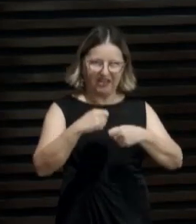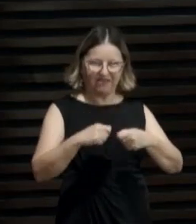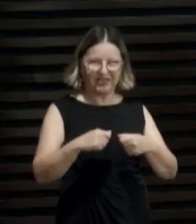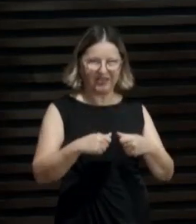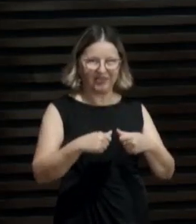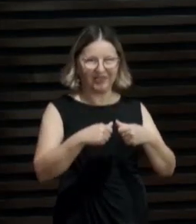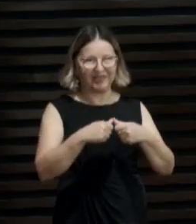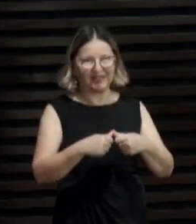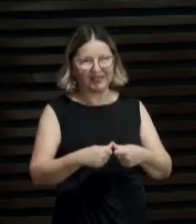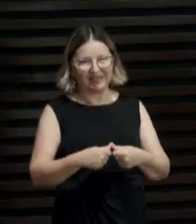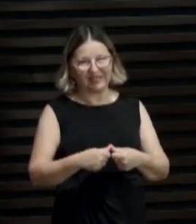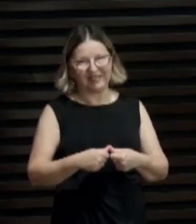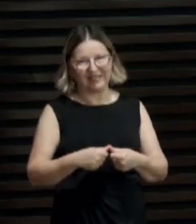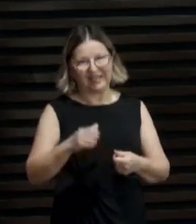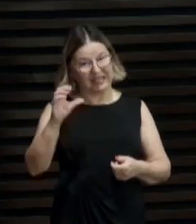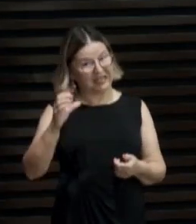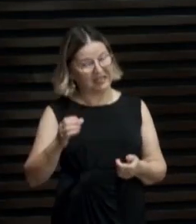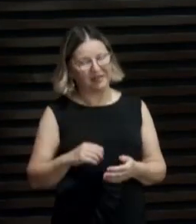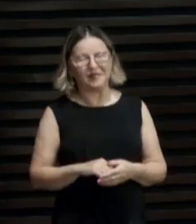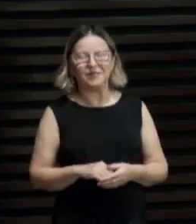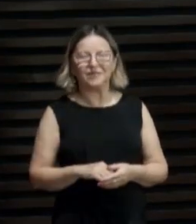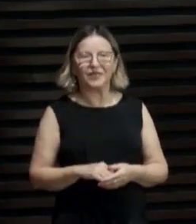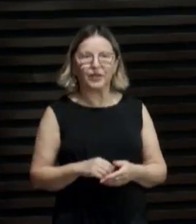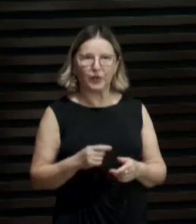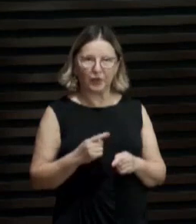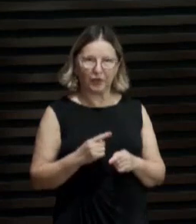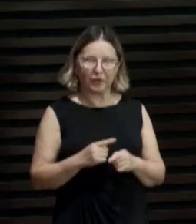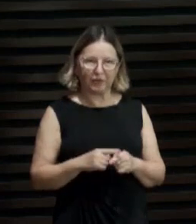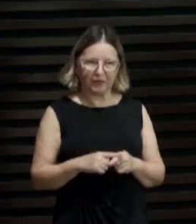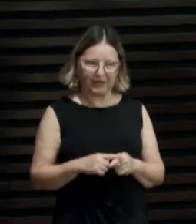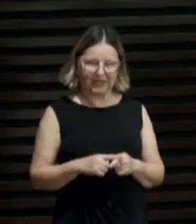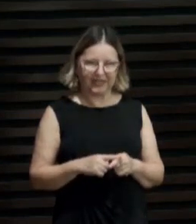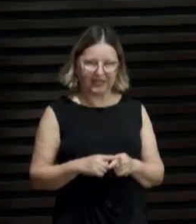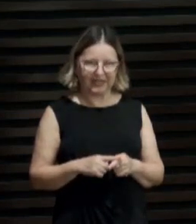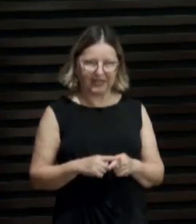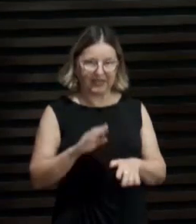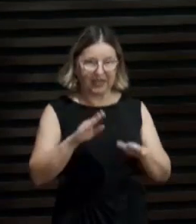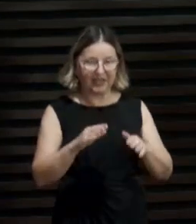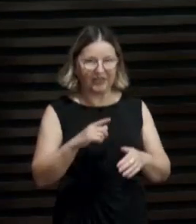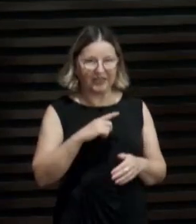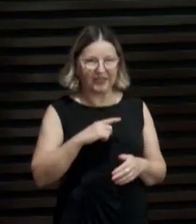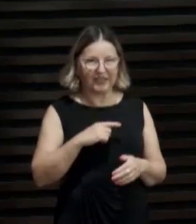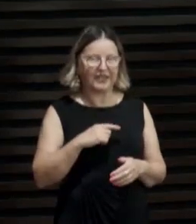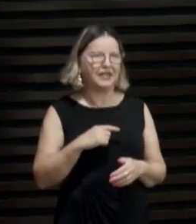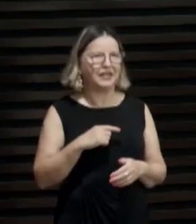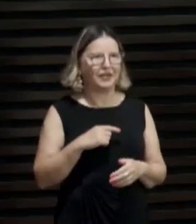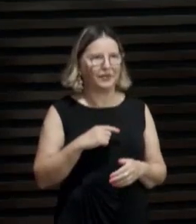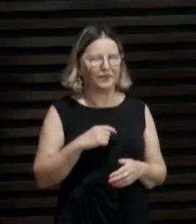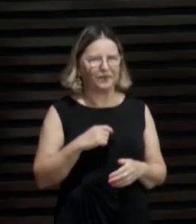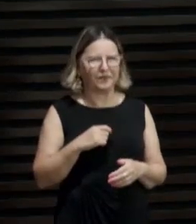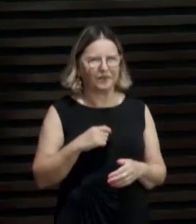Quando há um interesse para que se convença uma multidão, eu vou usar da